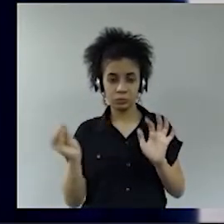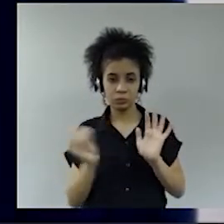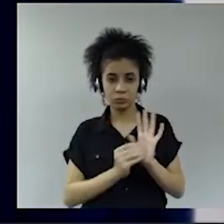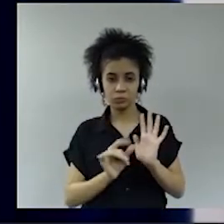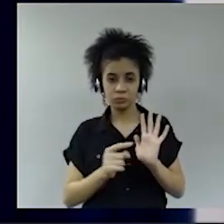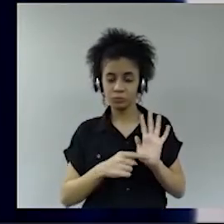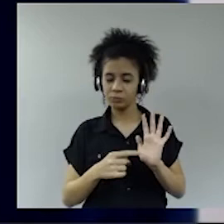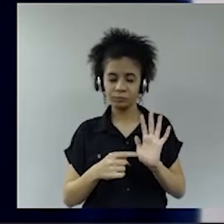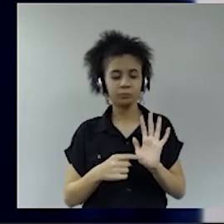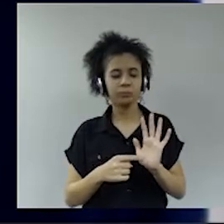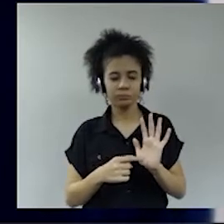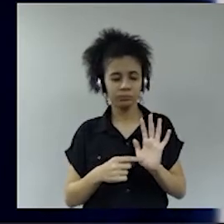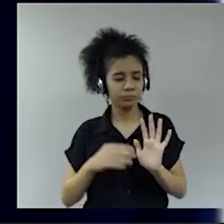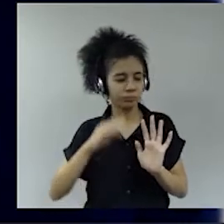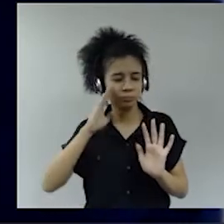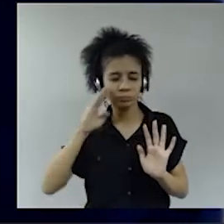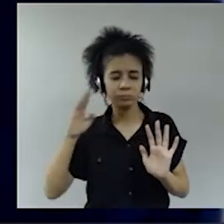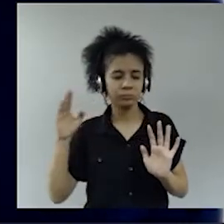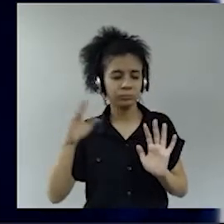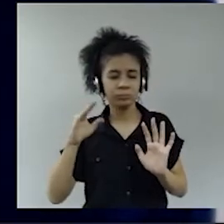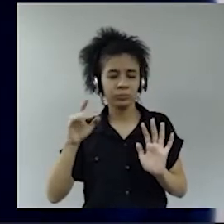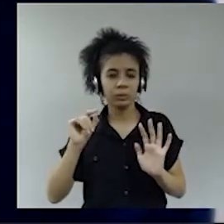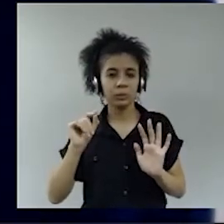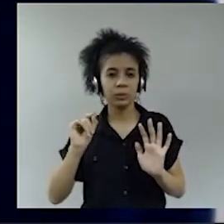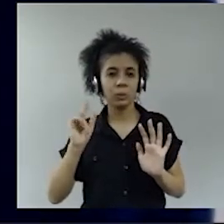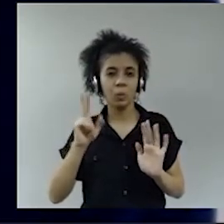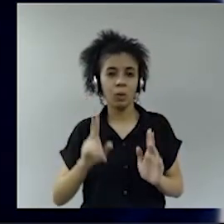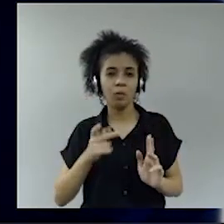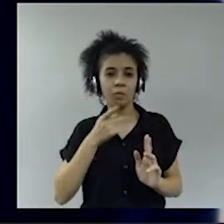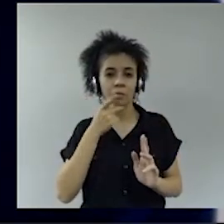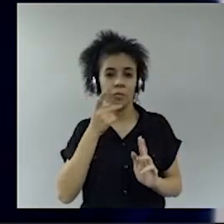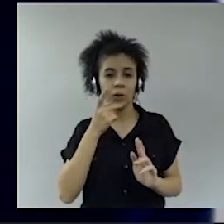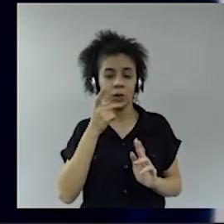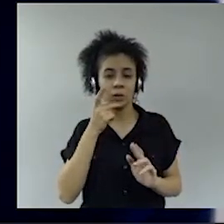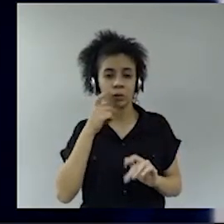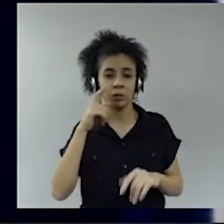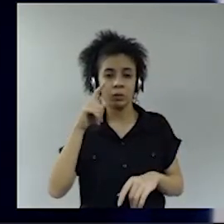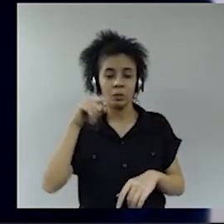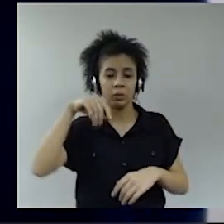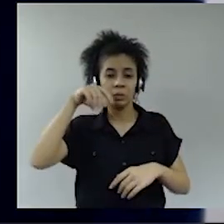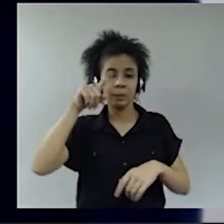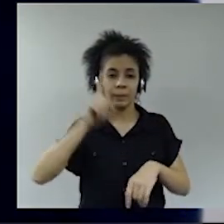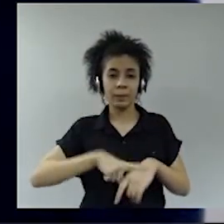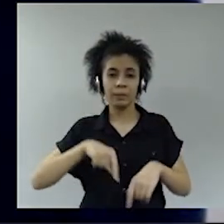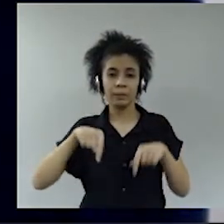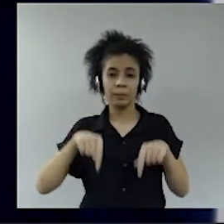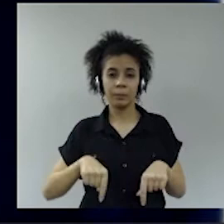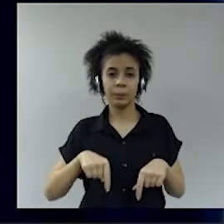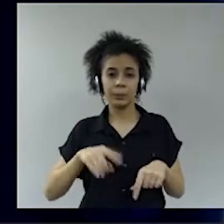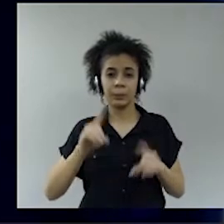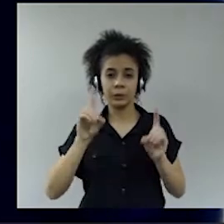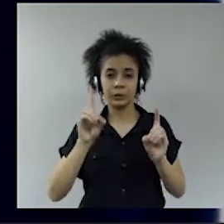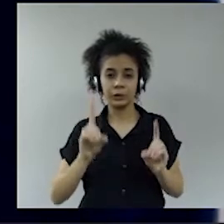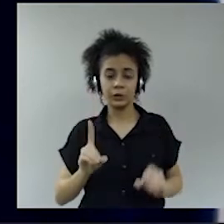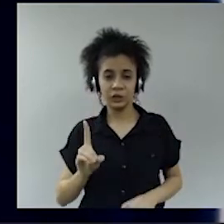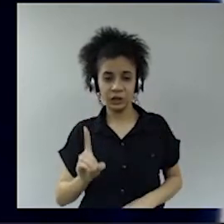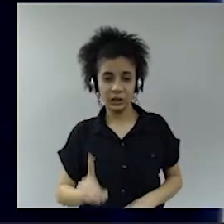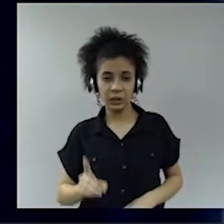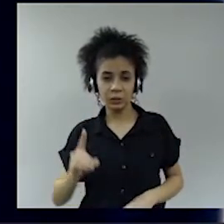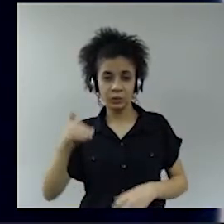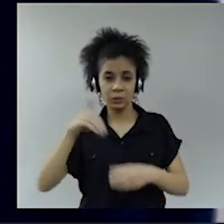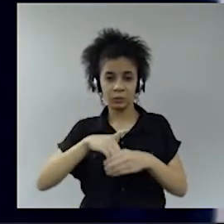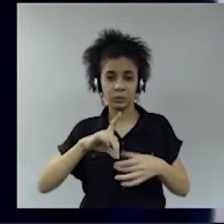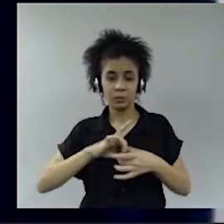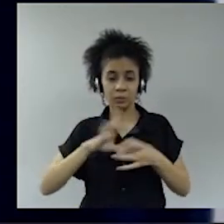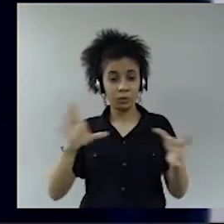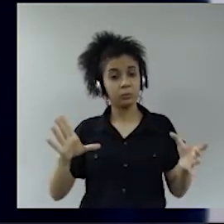pontos centrais, como disse, do Estado Democrático de Direito, embora